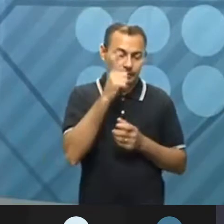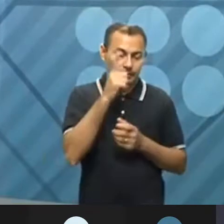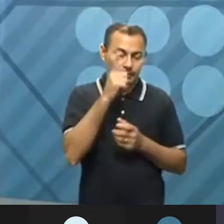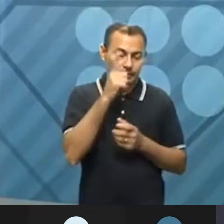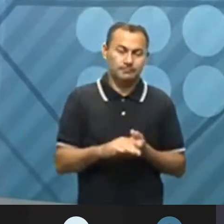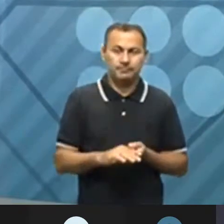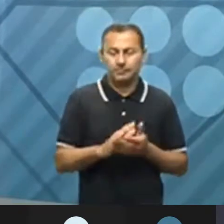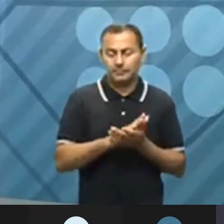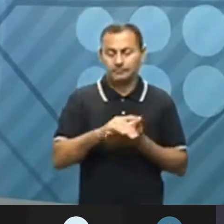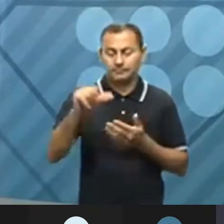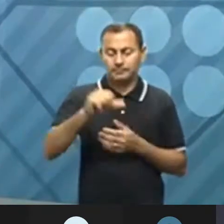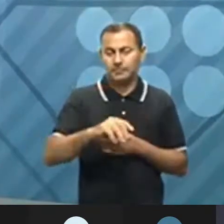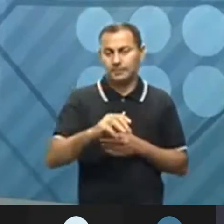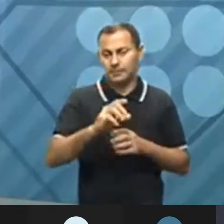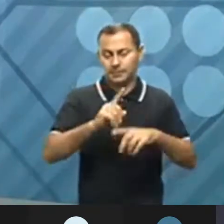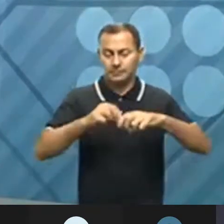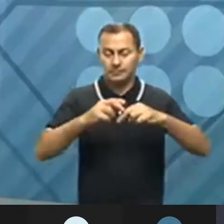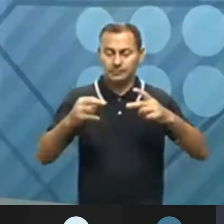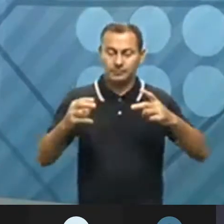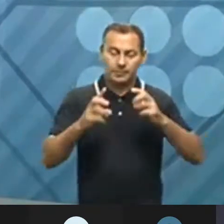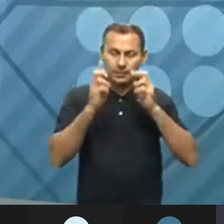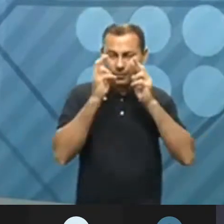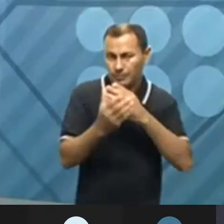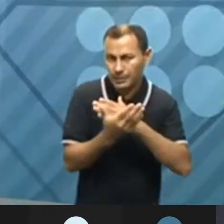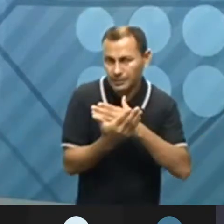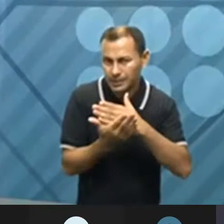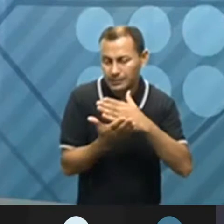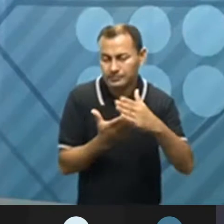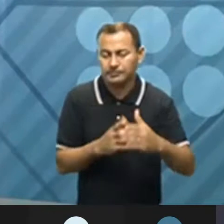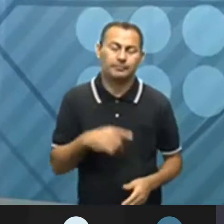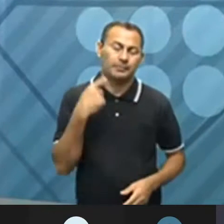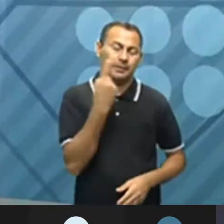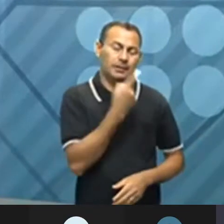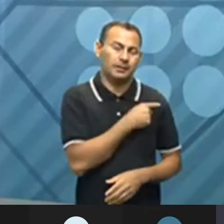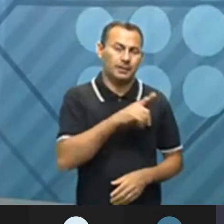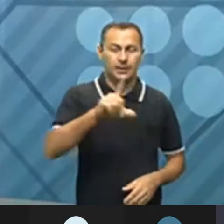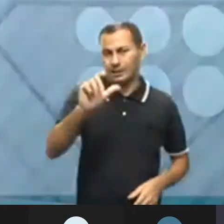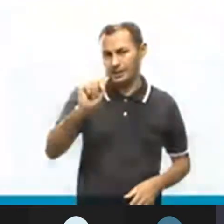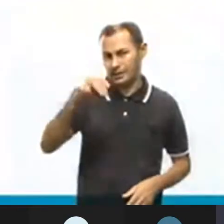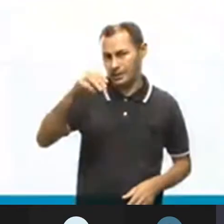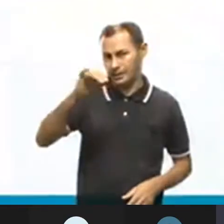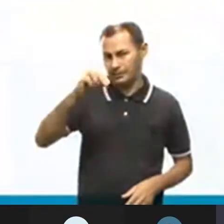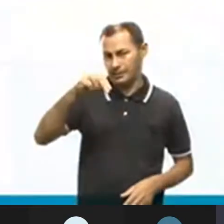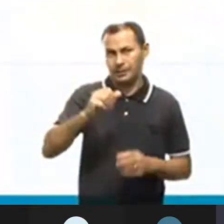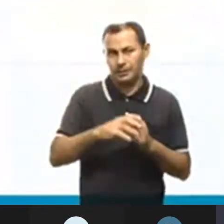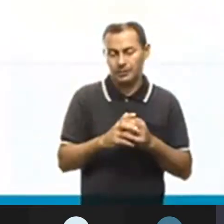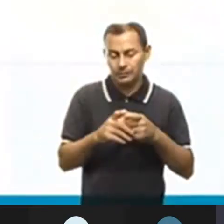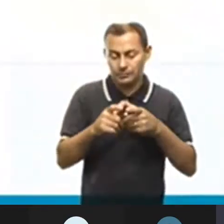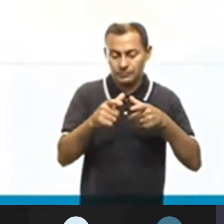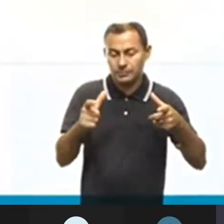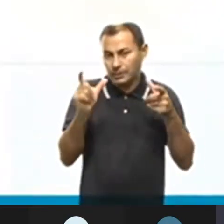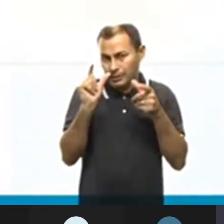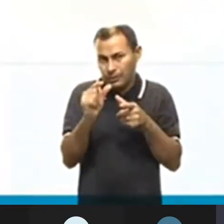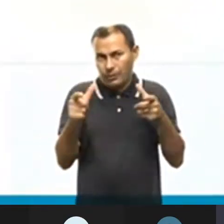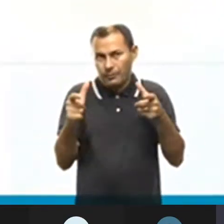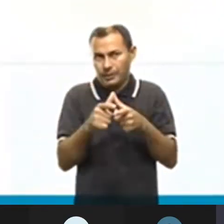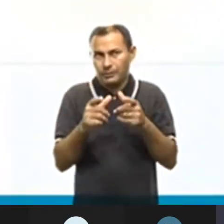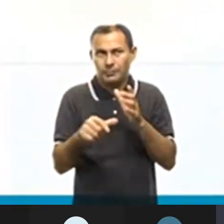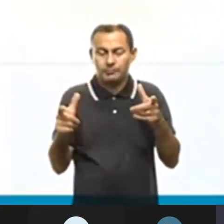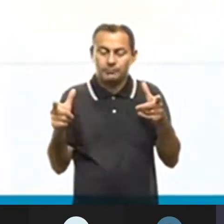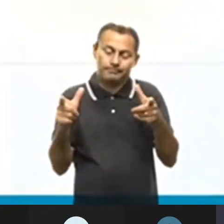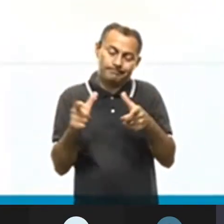mesmo identificar e sem danificar o equipamento. Então, vamos começar lá com a nossa lâmina no menor aumento. Vamos,